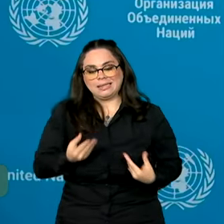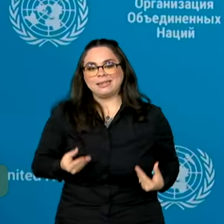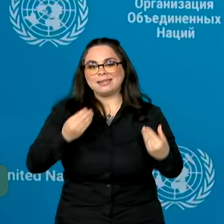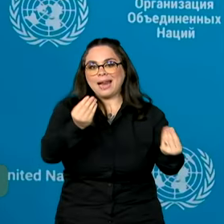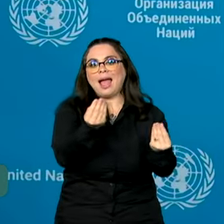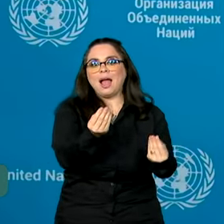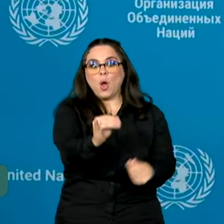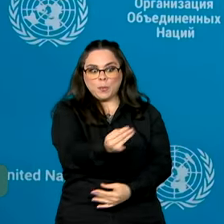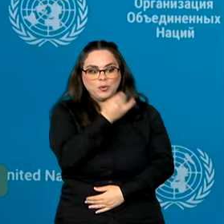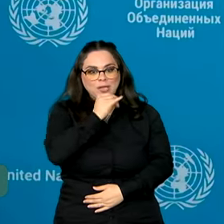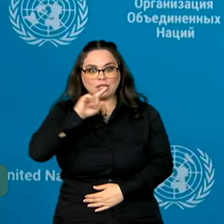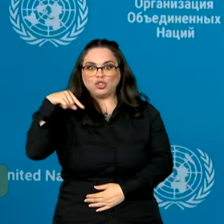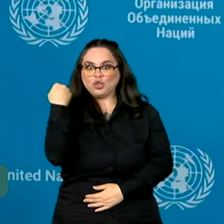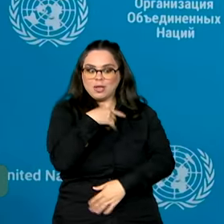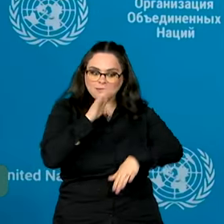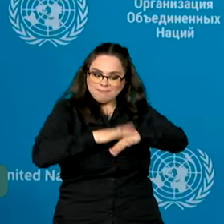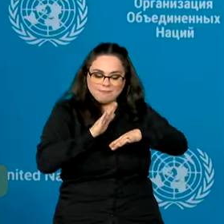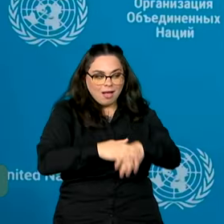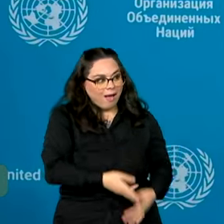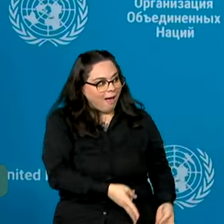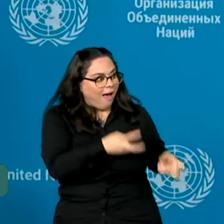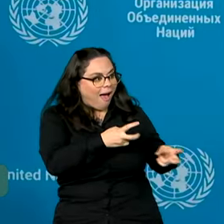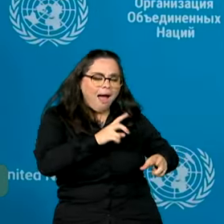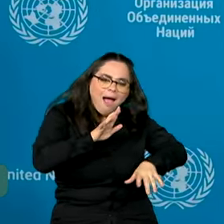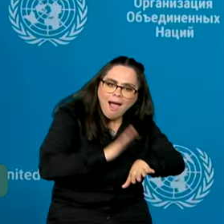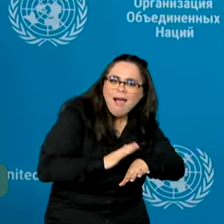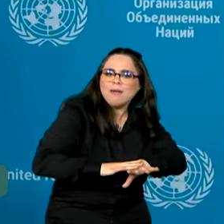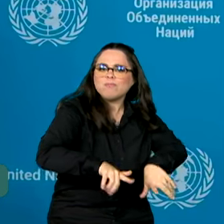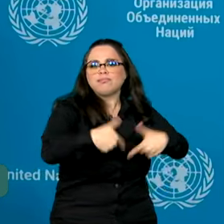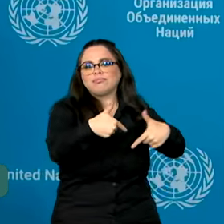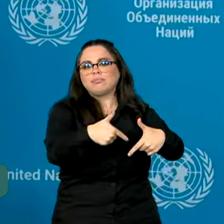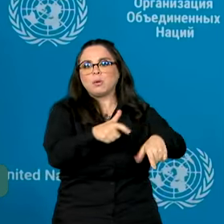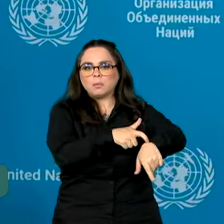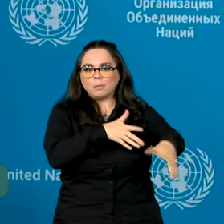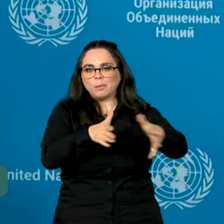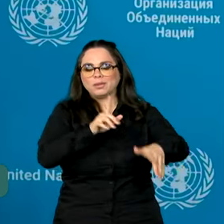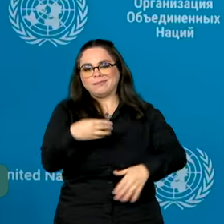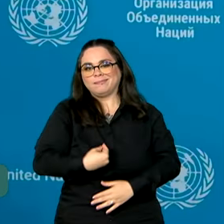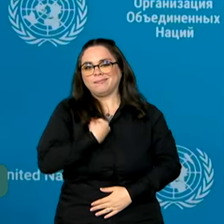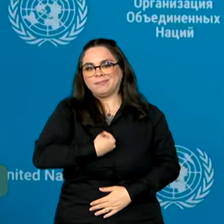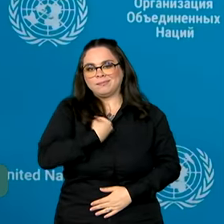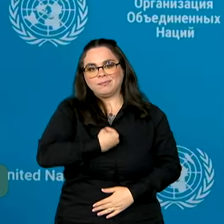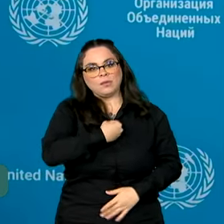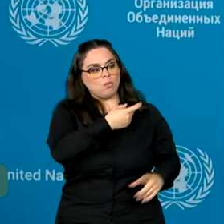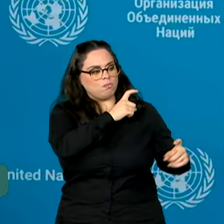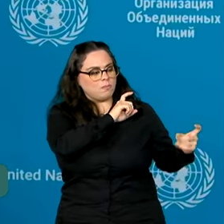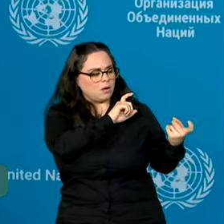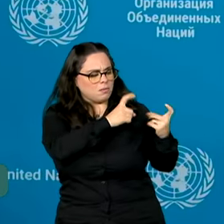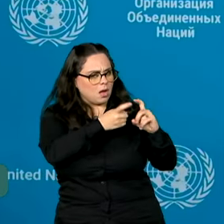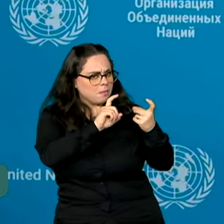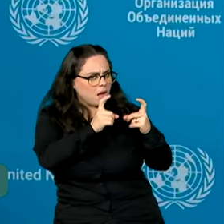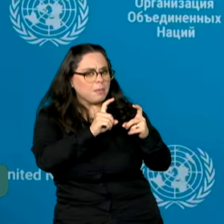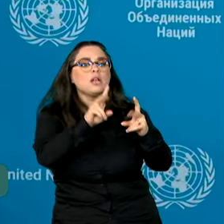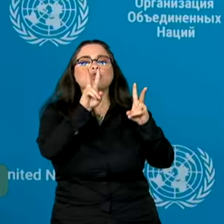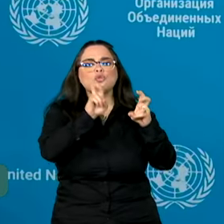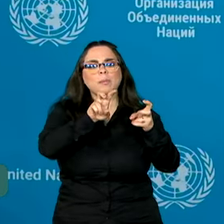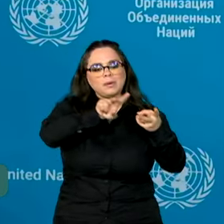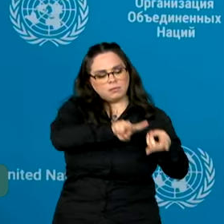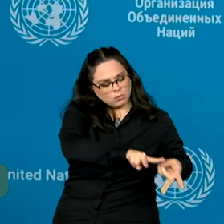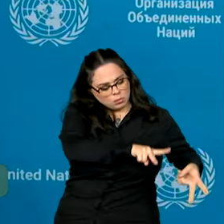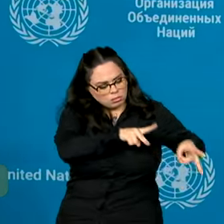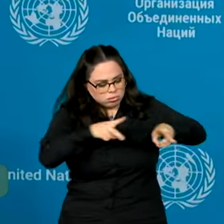chance a si mesmo e exatamente nesse momento em que a gente está discutindo muito a transição